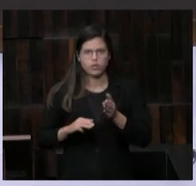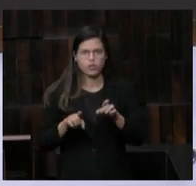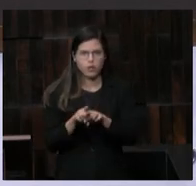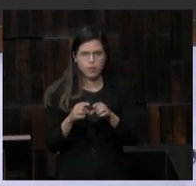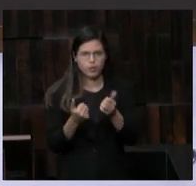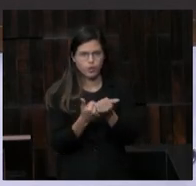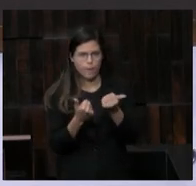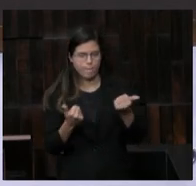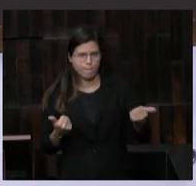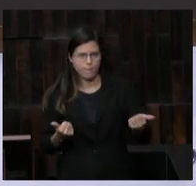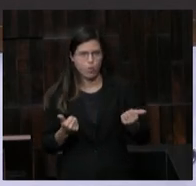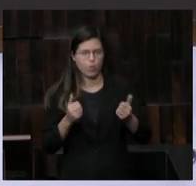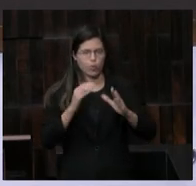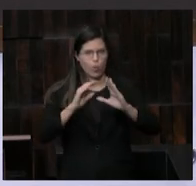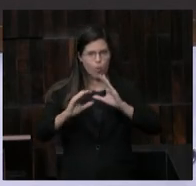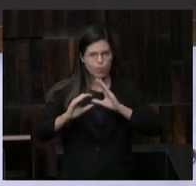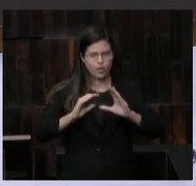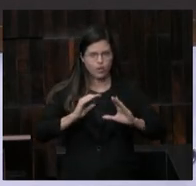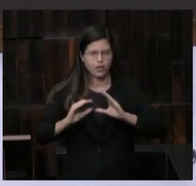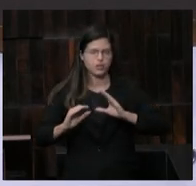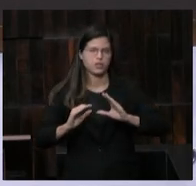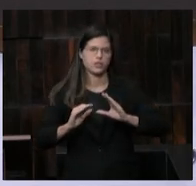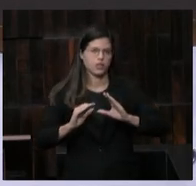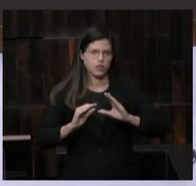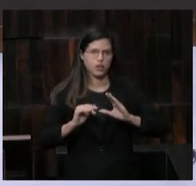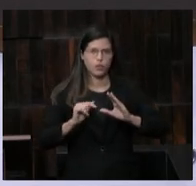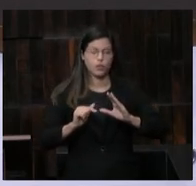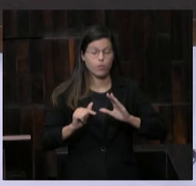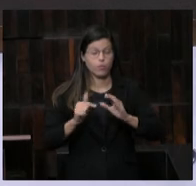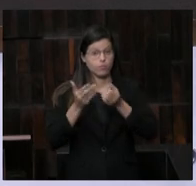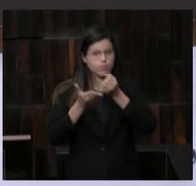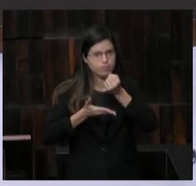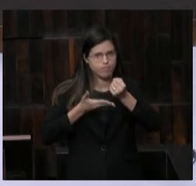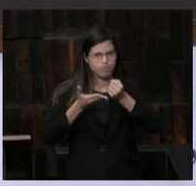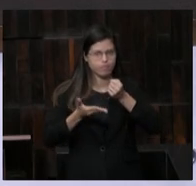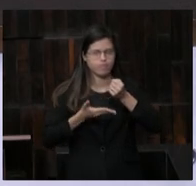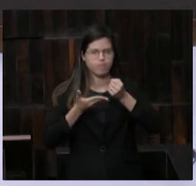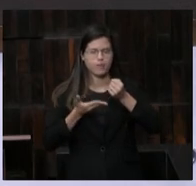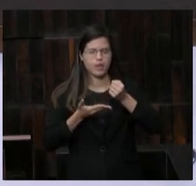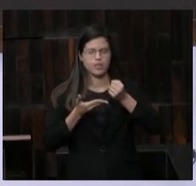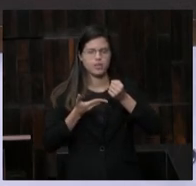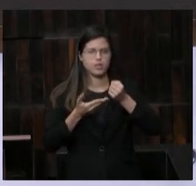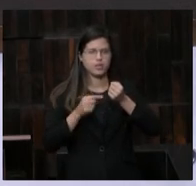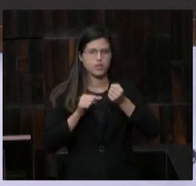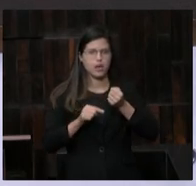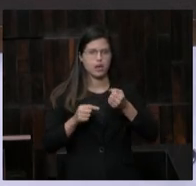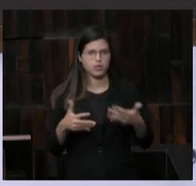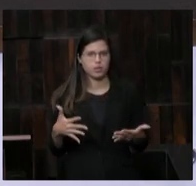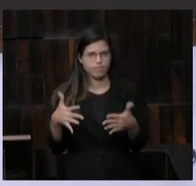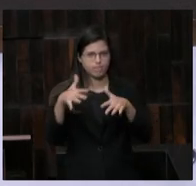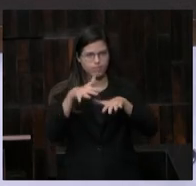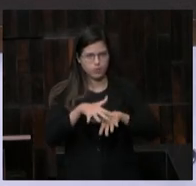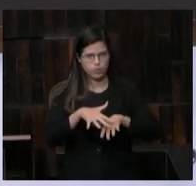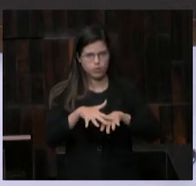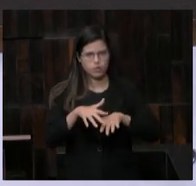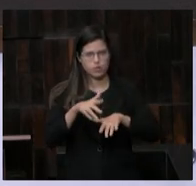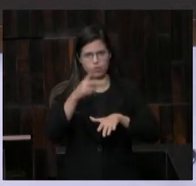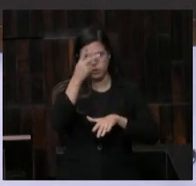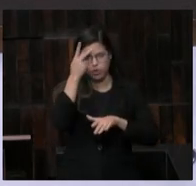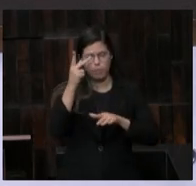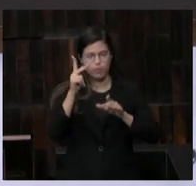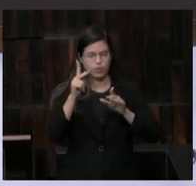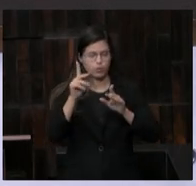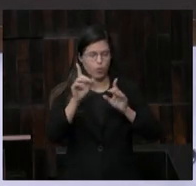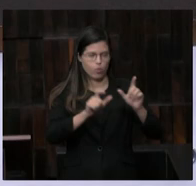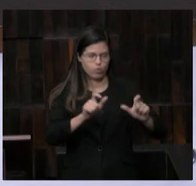tecnologias assistivas, comunicação alternativa, justamente para fomentar essa inclusão de pessoas com